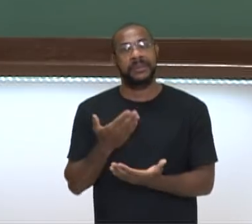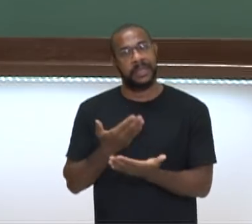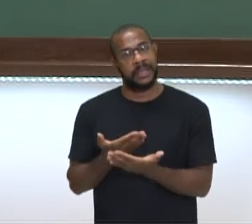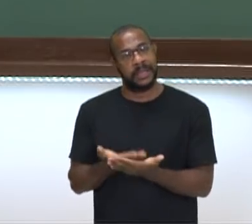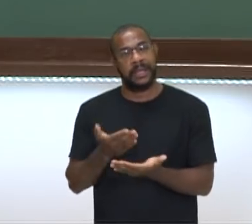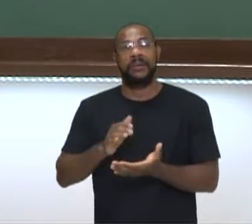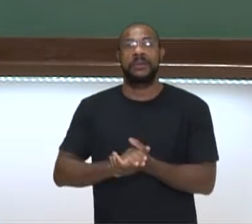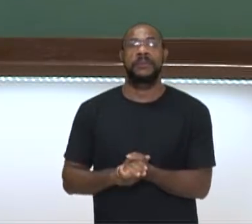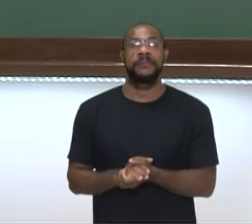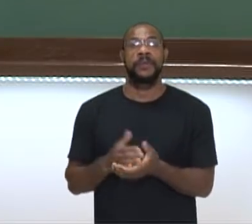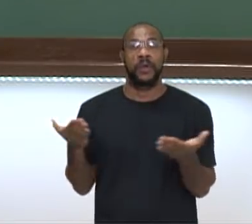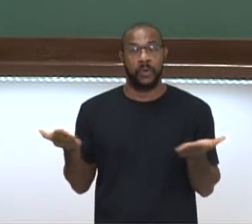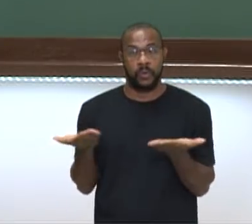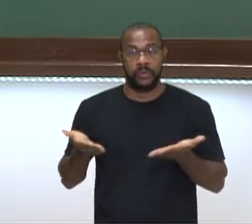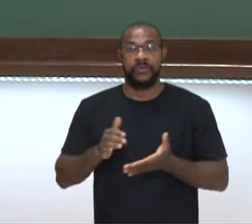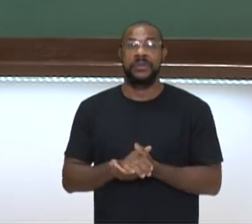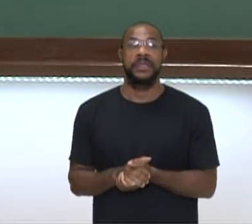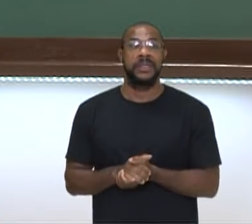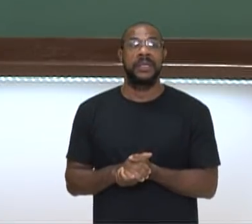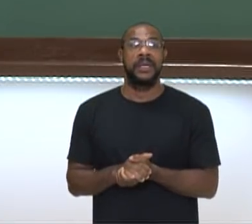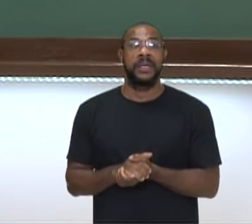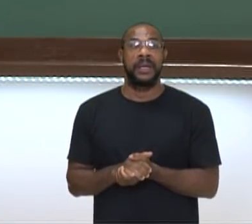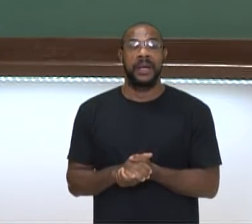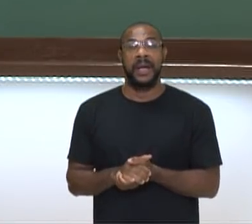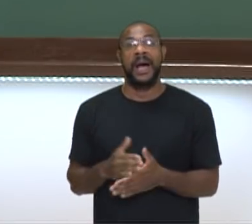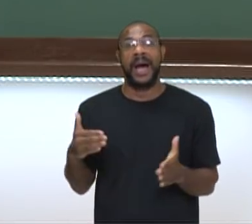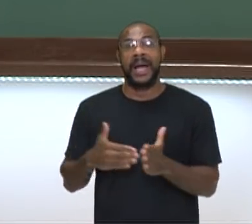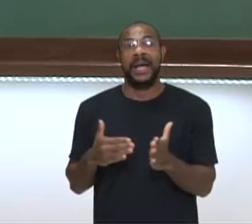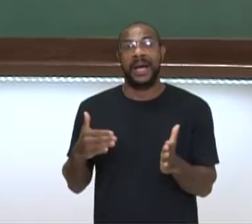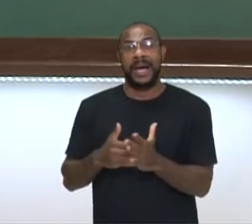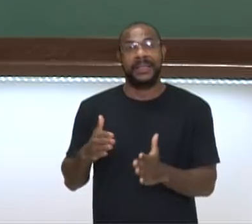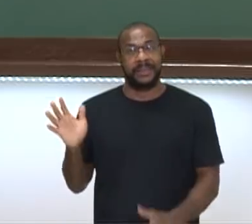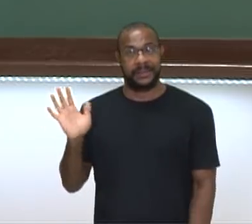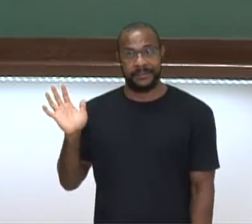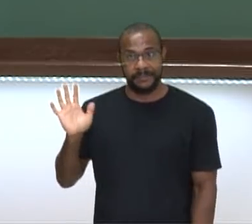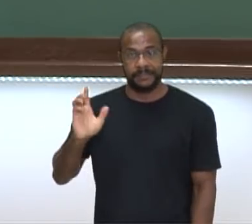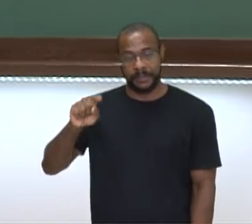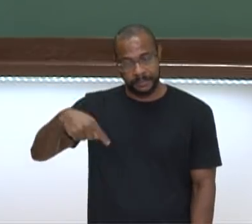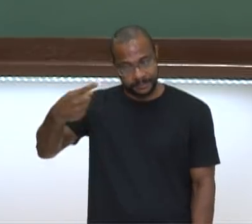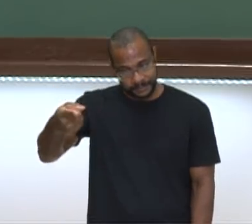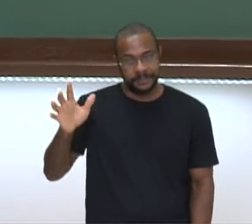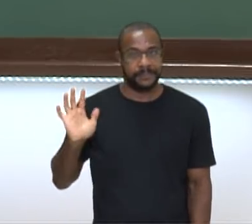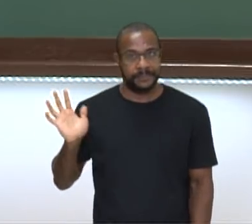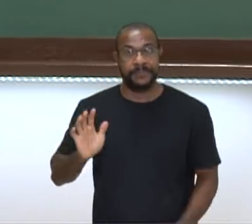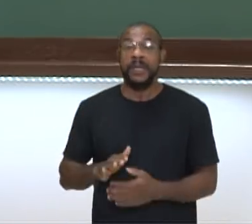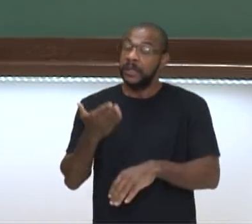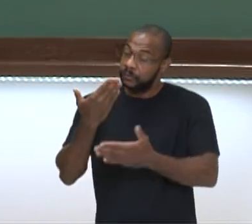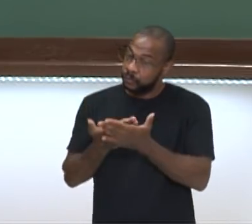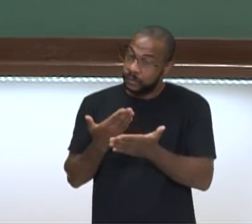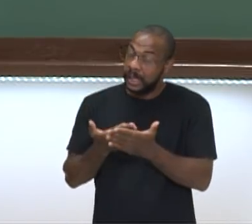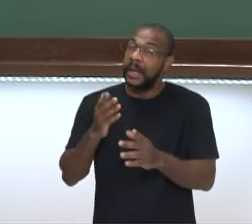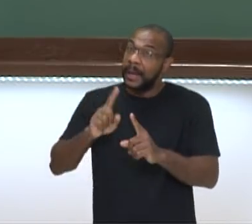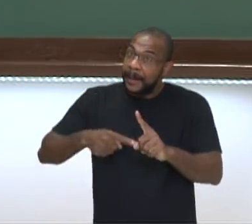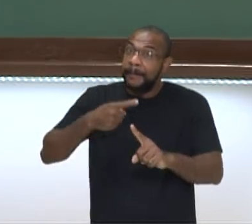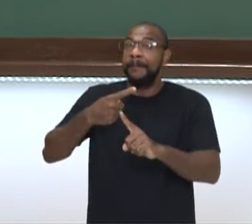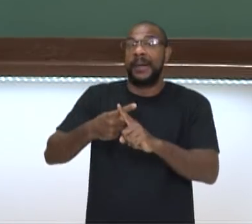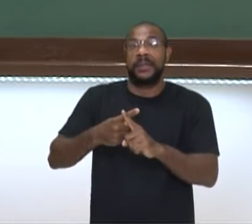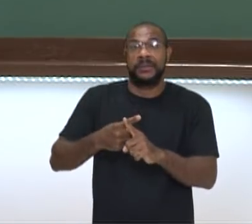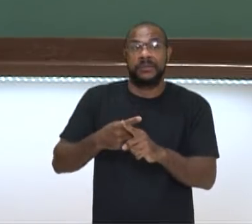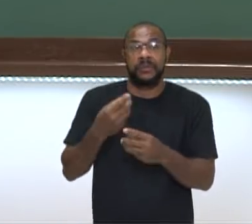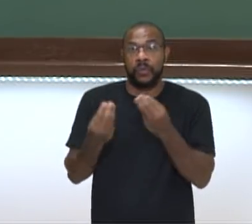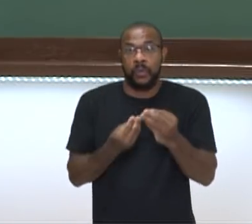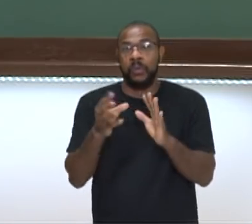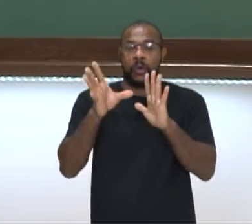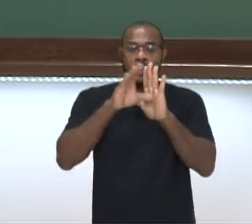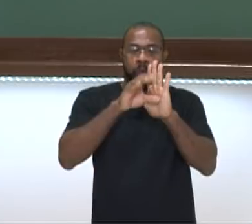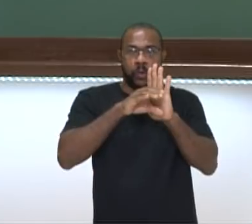do nosso vídeo de hoje e até breve, estudando um pouquinho mais sobre esses